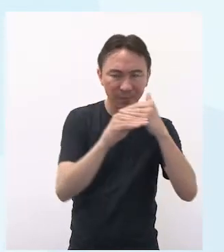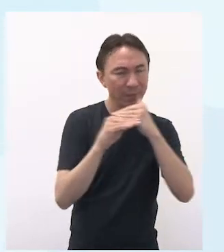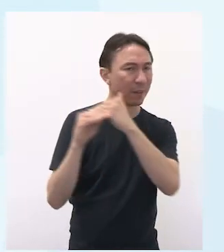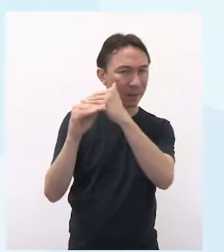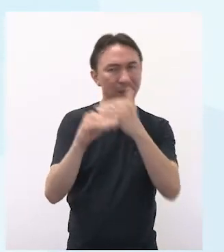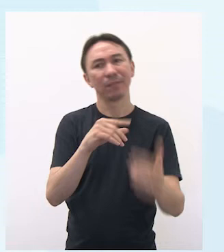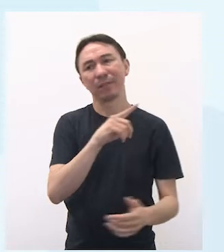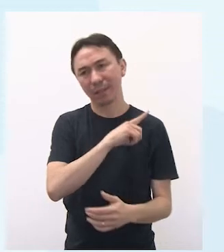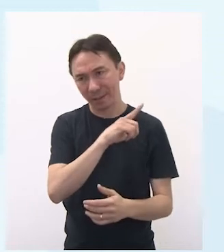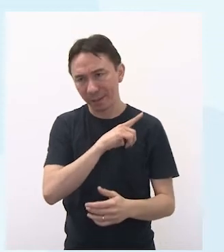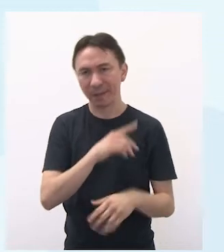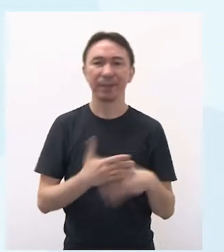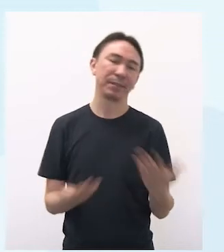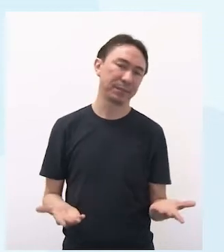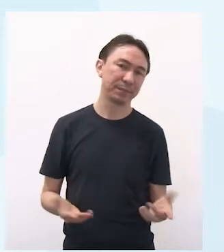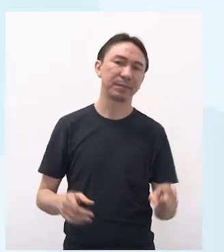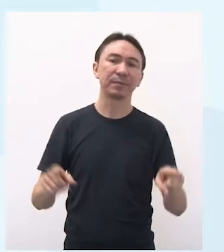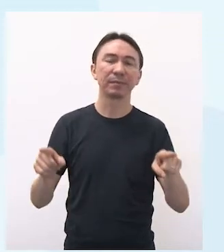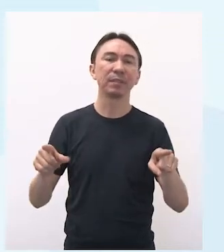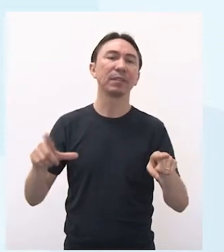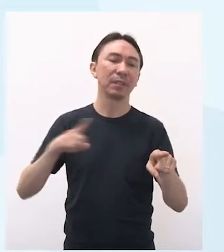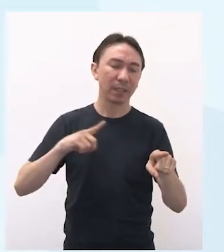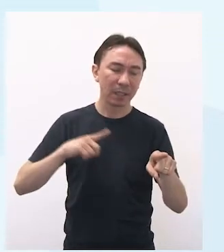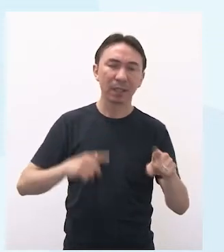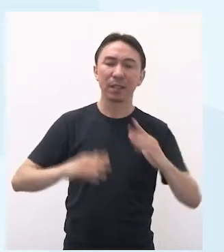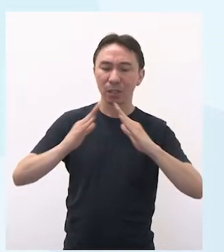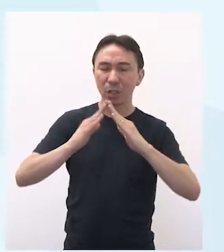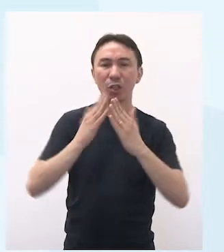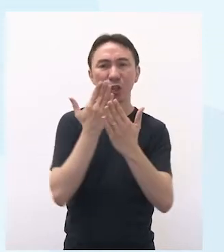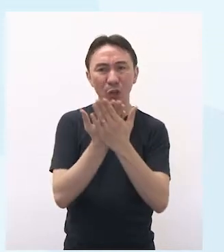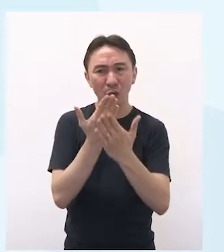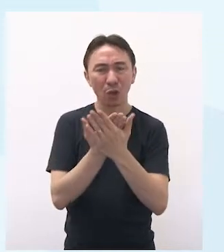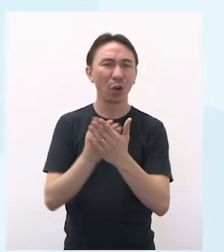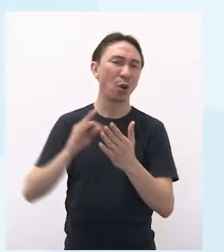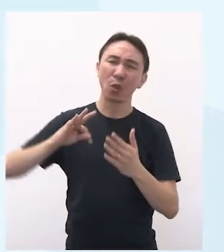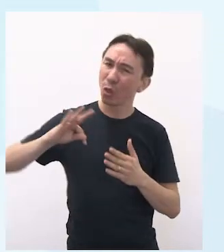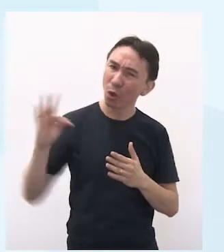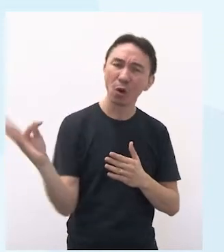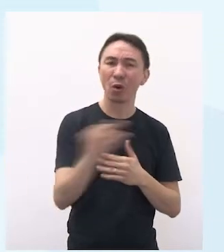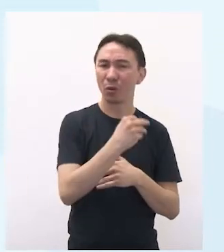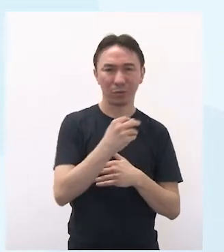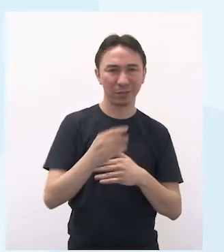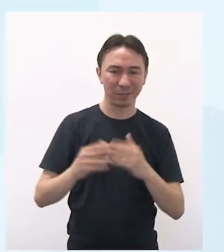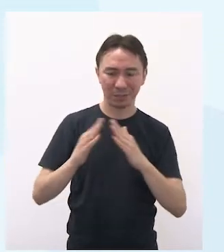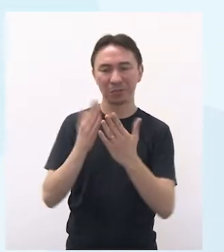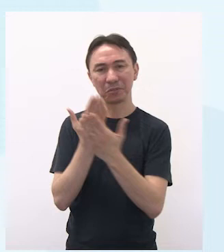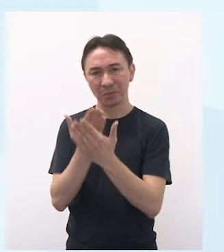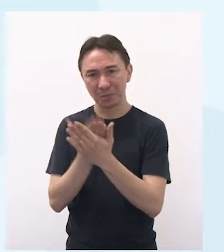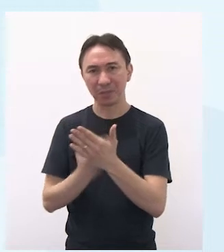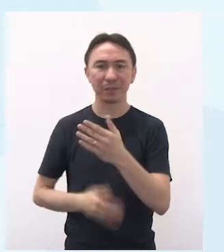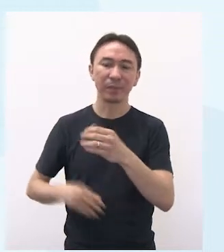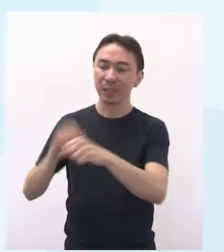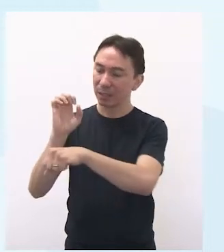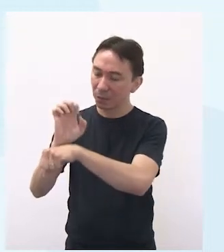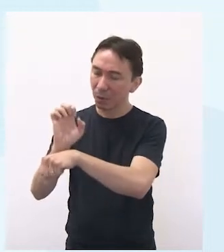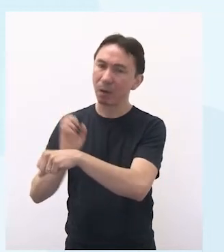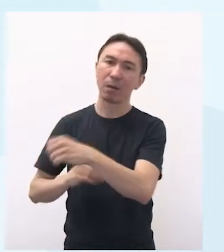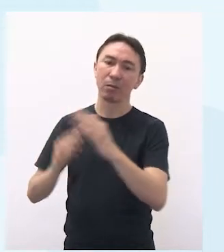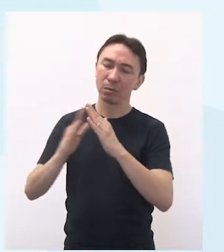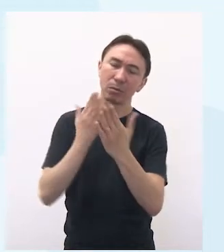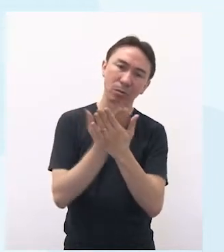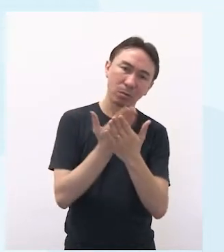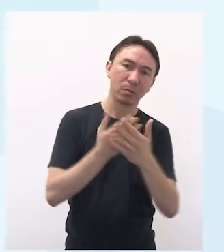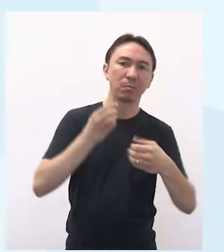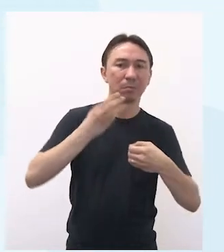Ela é aplicada em todas as redes de ensino, nas redes estaduais, municipais, nós temos a amostral também nas redes